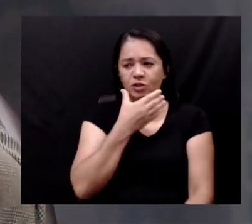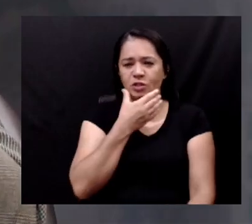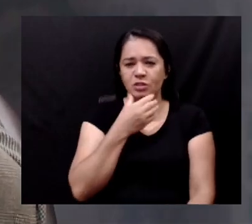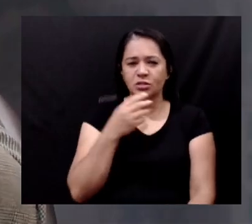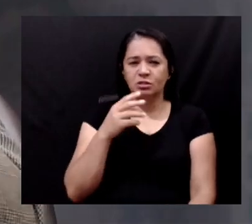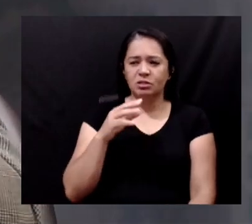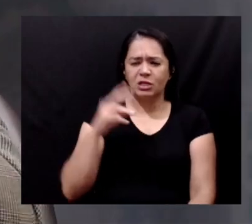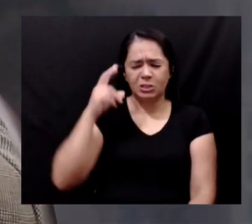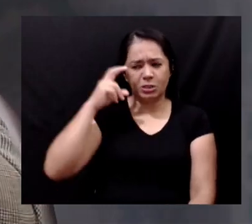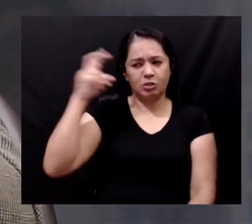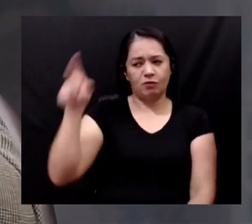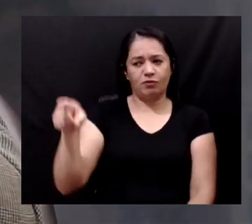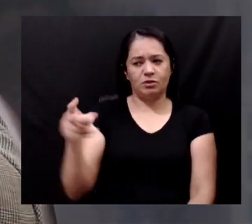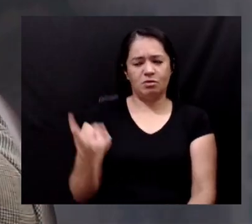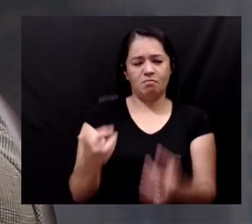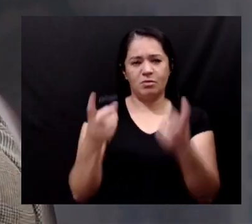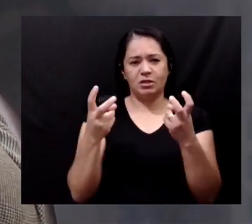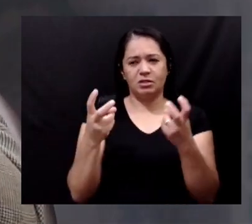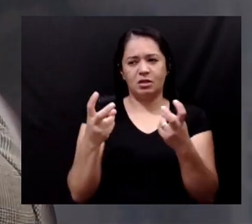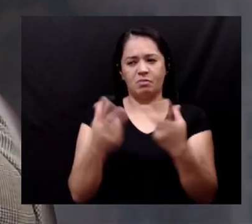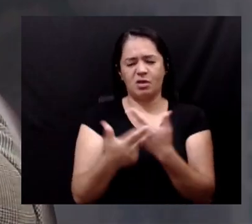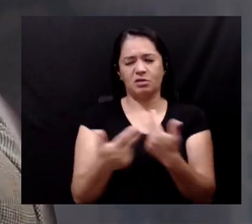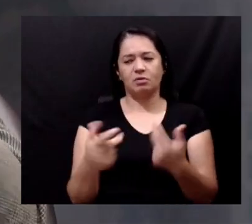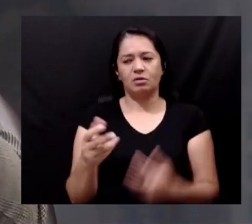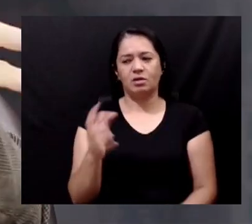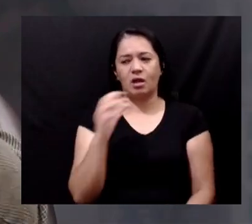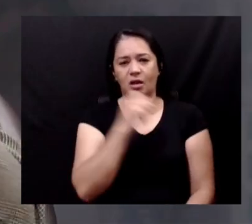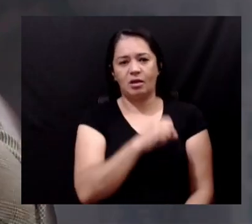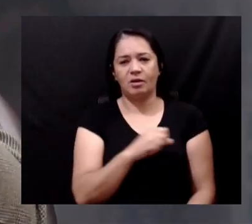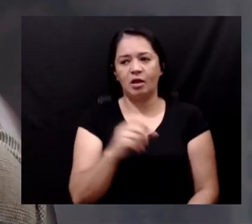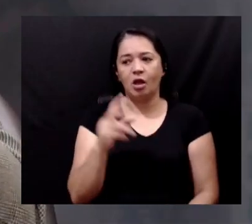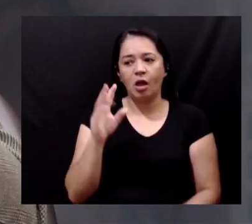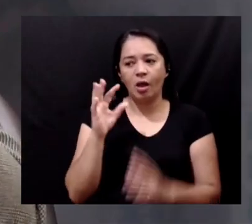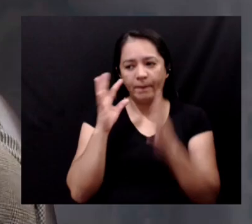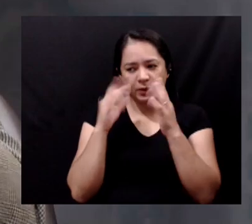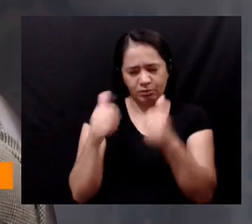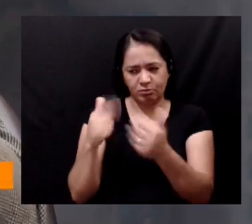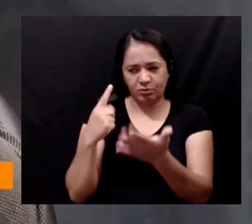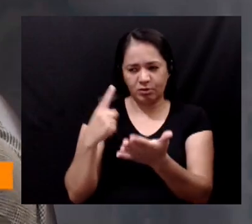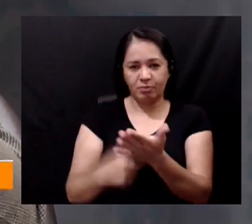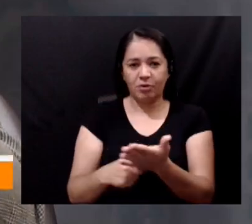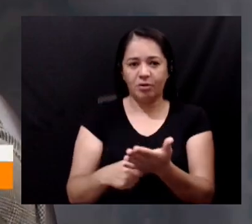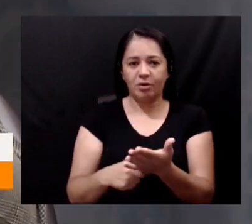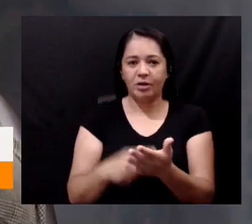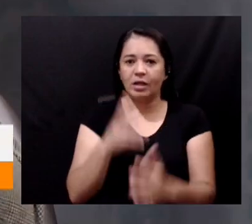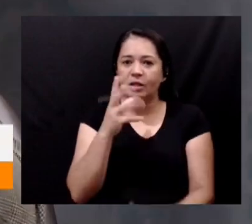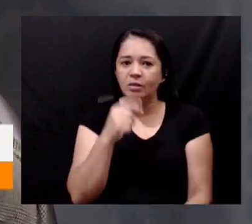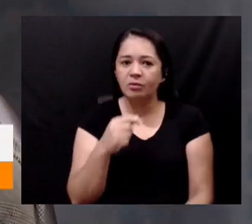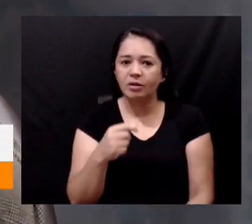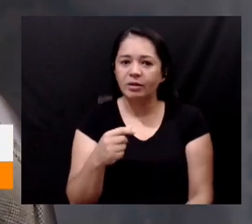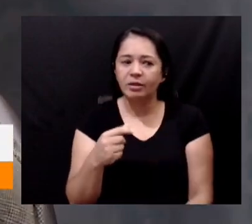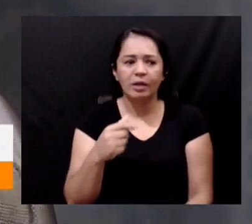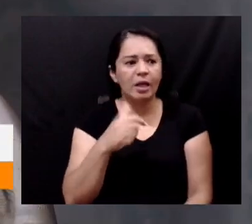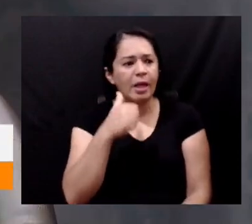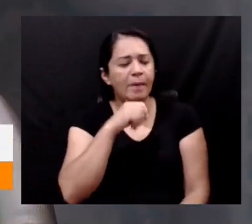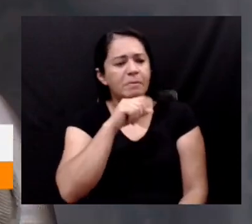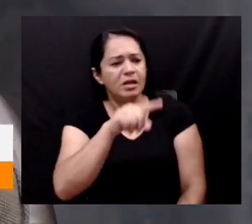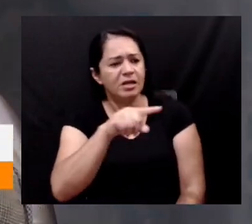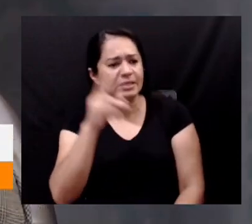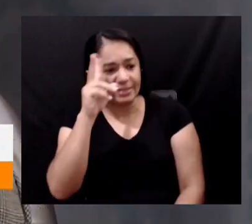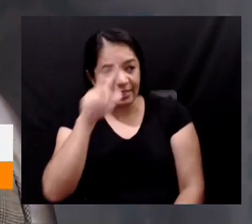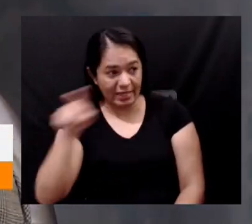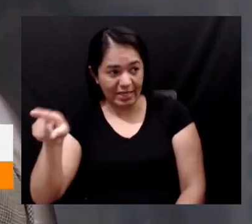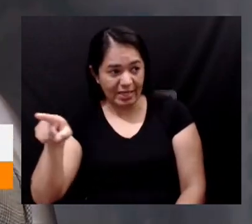você percebe as coisas, então, fica de olho". Aí não demorou muito, ele veio: "Mãe, você lembra aquele menino? Aconteceu isso Uhum. e isso, não quero